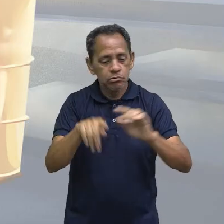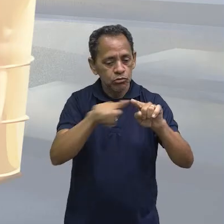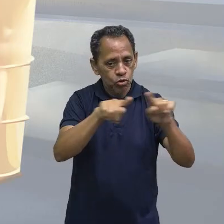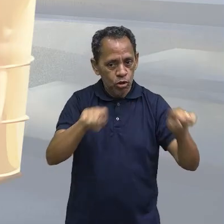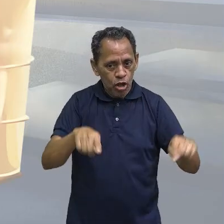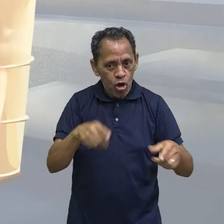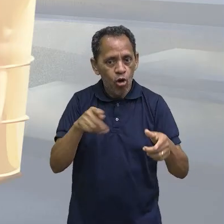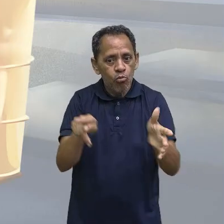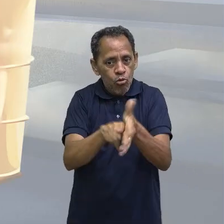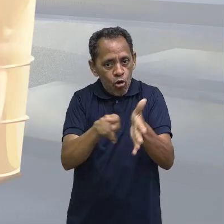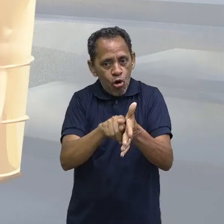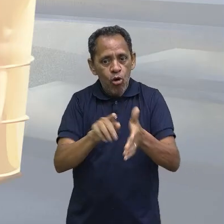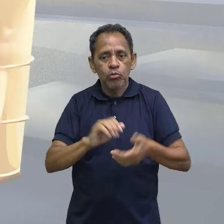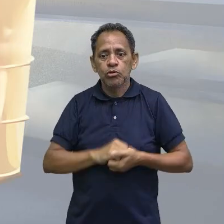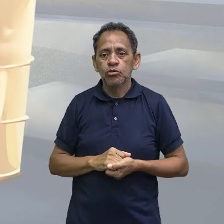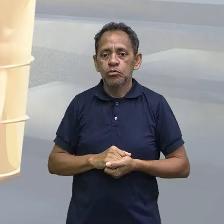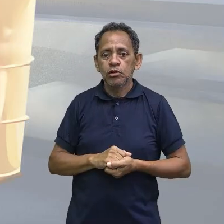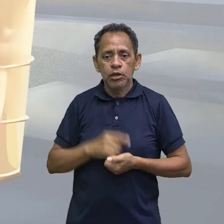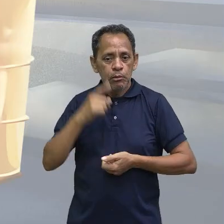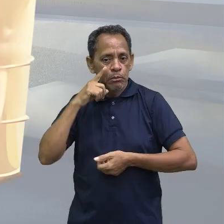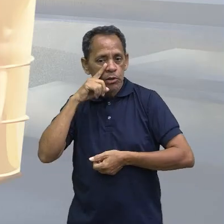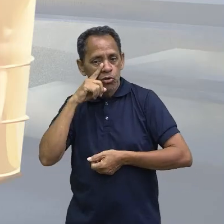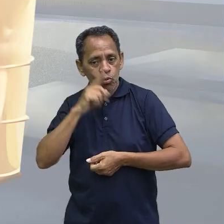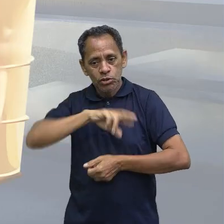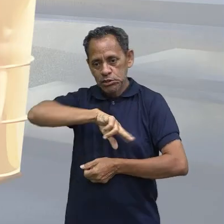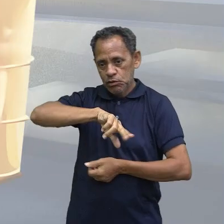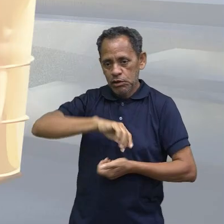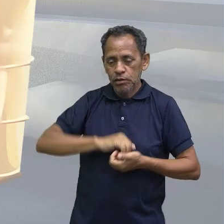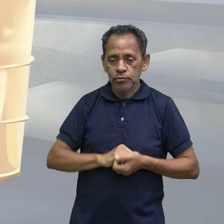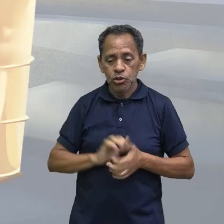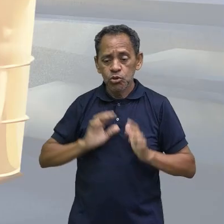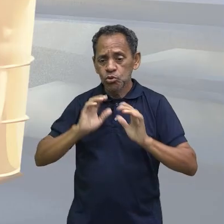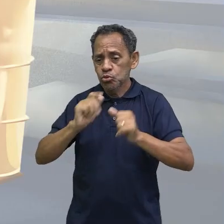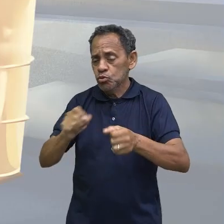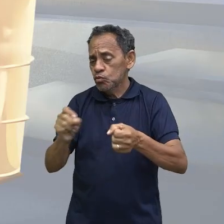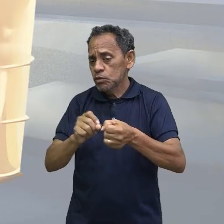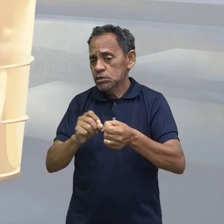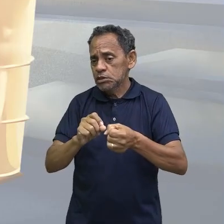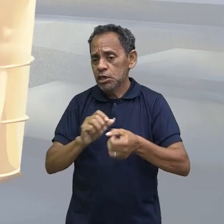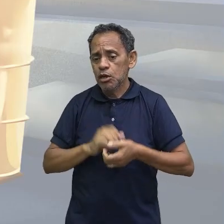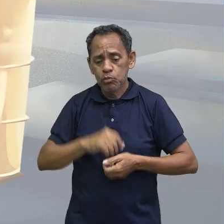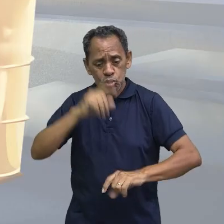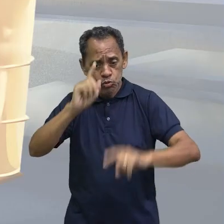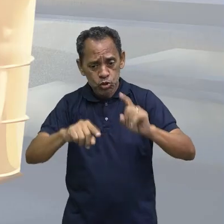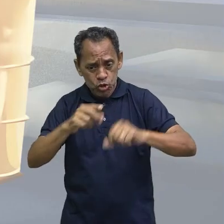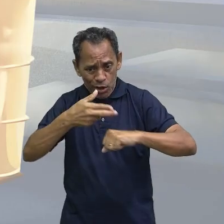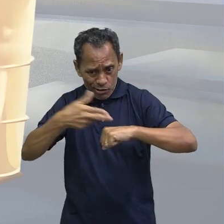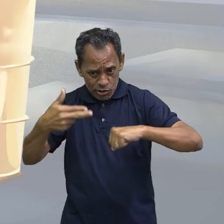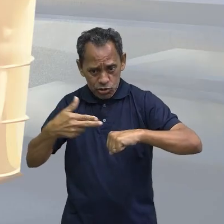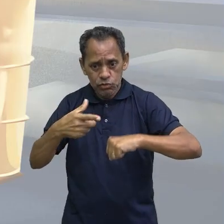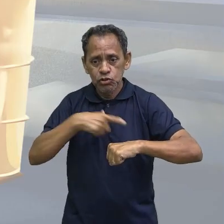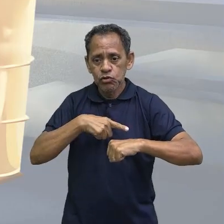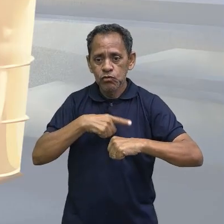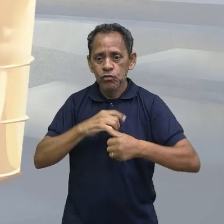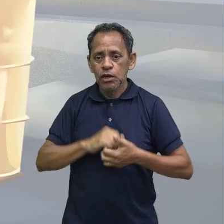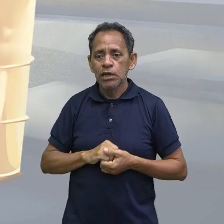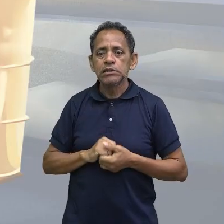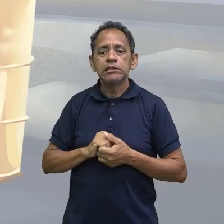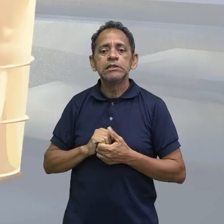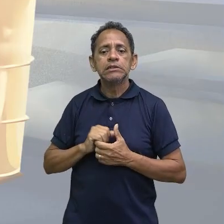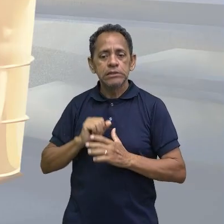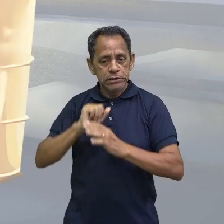sem riscos conhecidos, tá? Então, tudo que pode ser feito para que todo esse material radioativo tivesse a maior